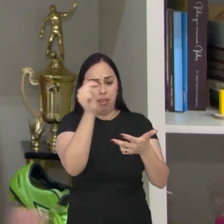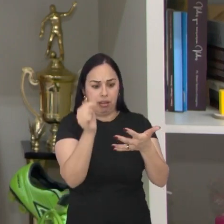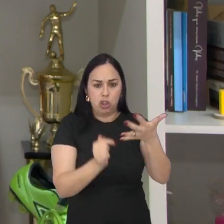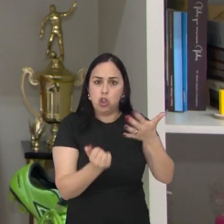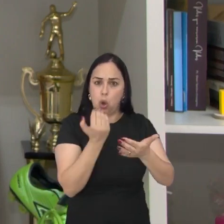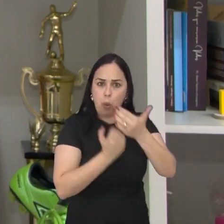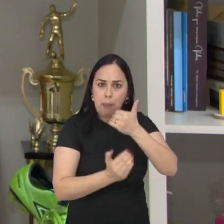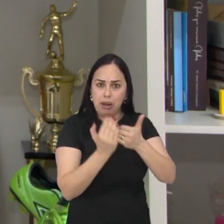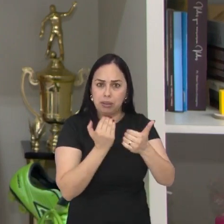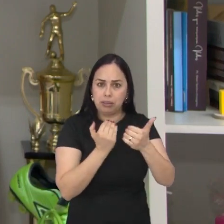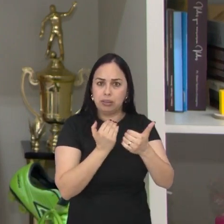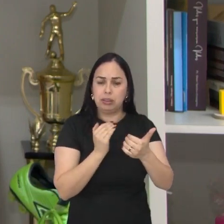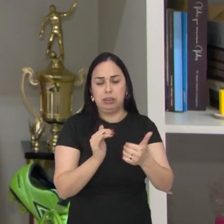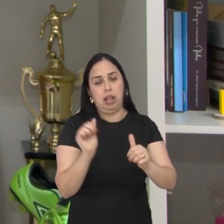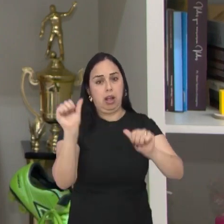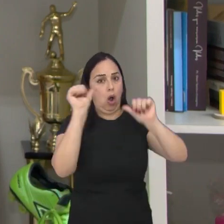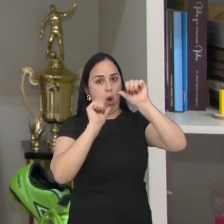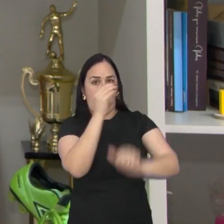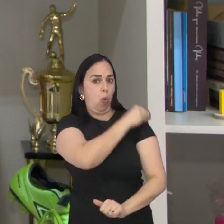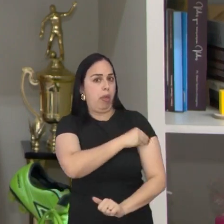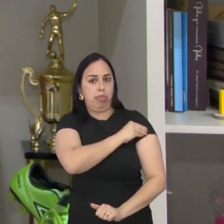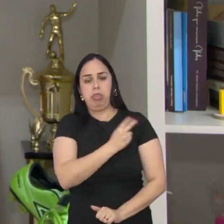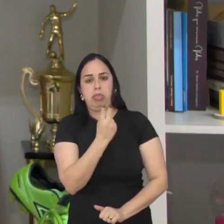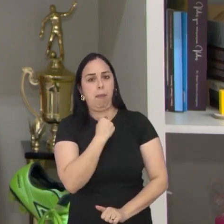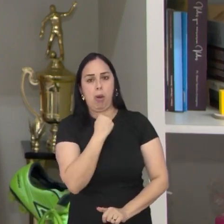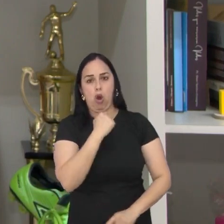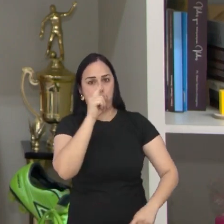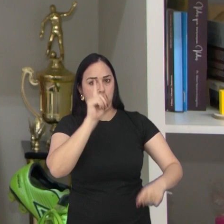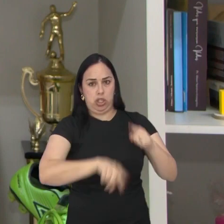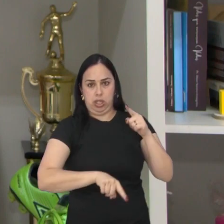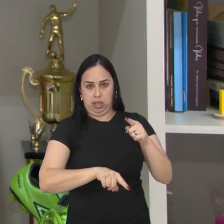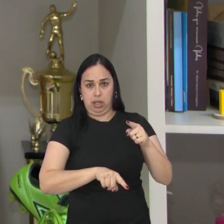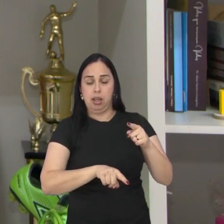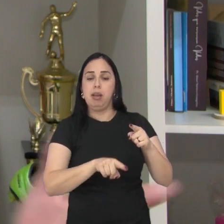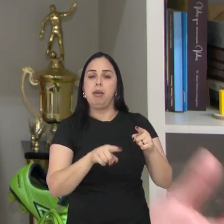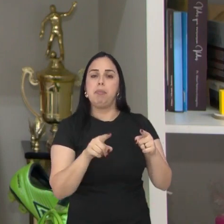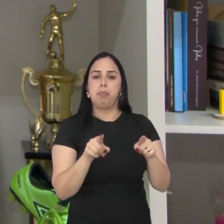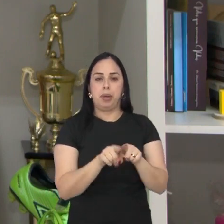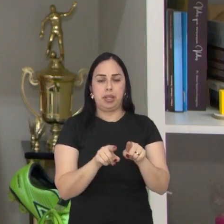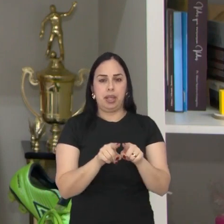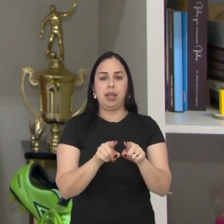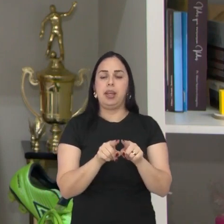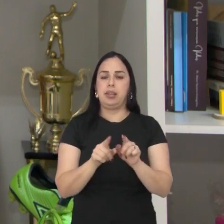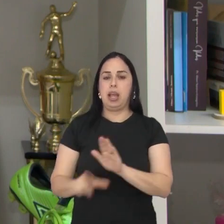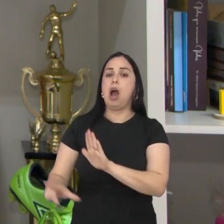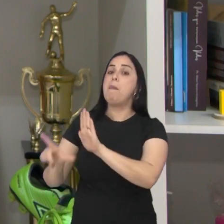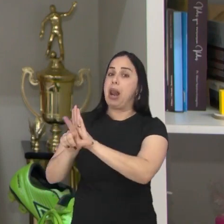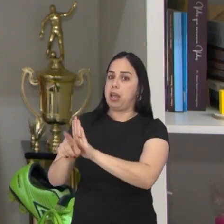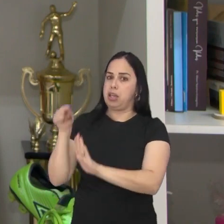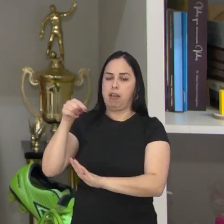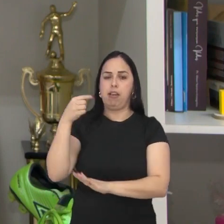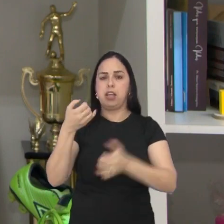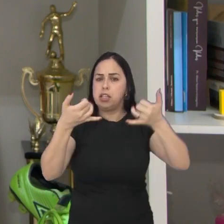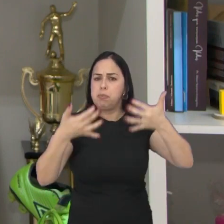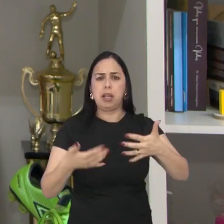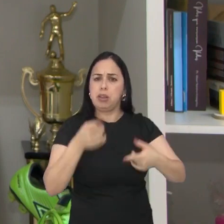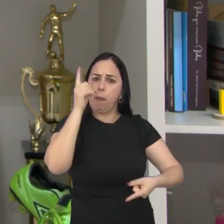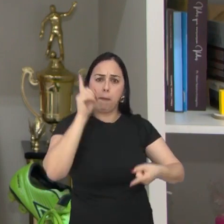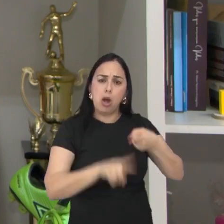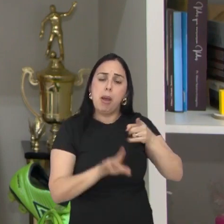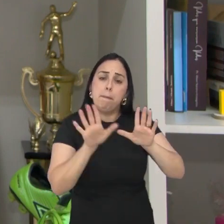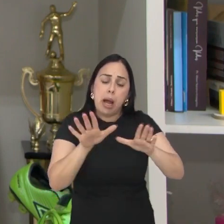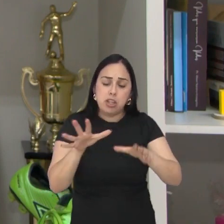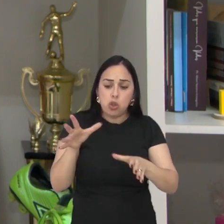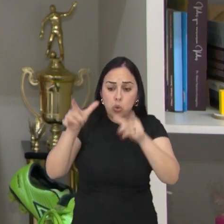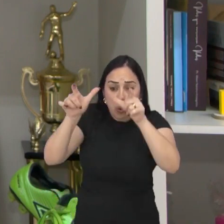algum tipo de alimento, nada alcoólico, porque também é uma vedação de uma outra legislação, mas esses